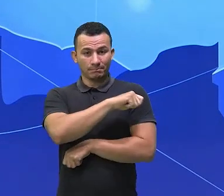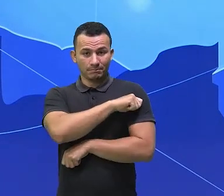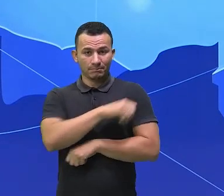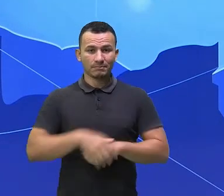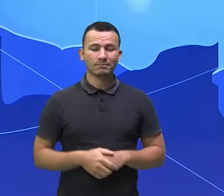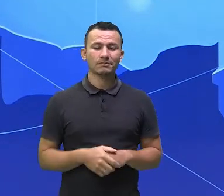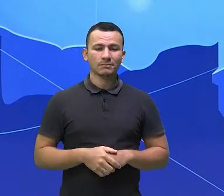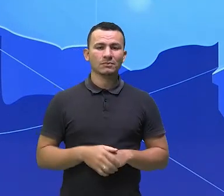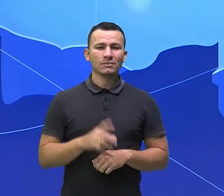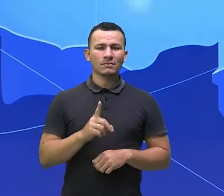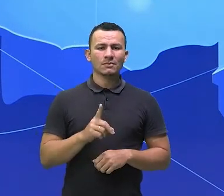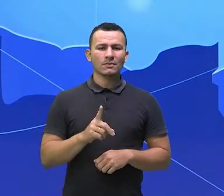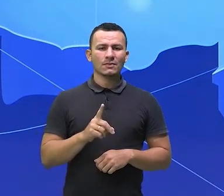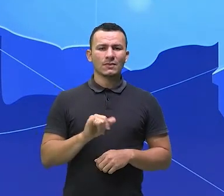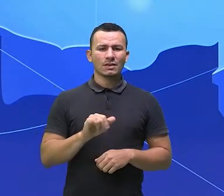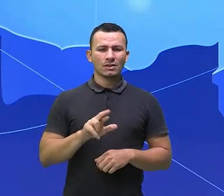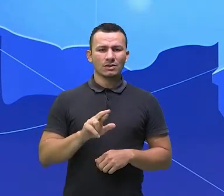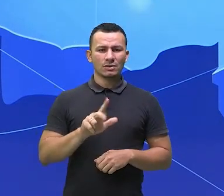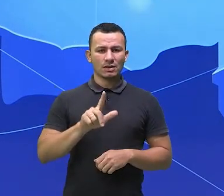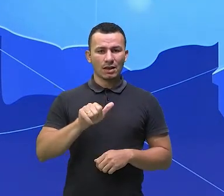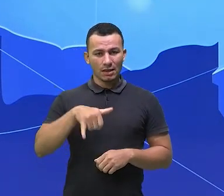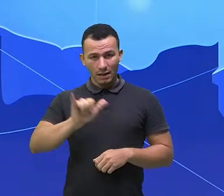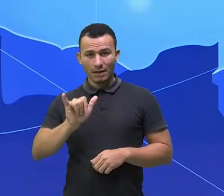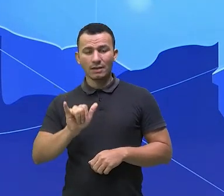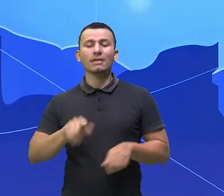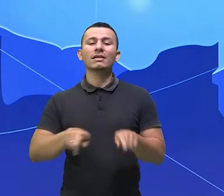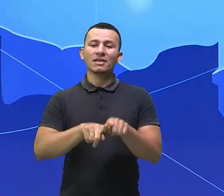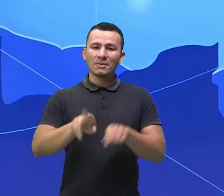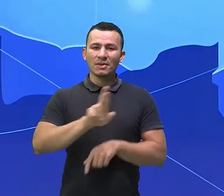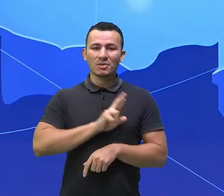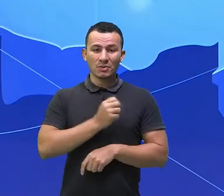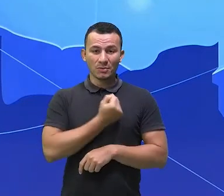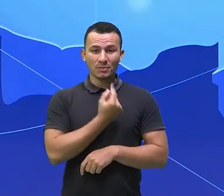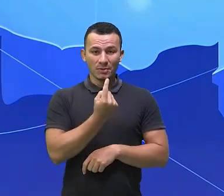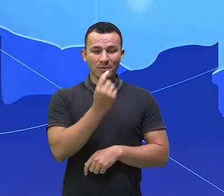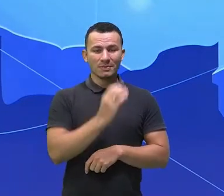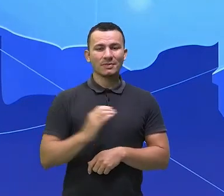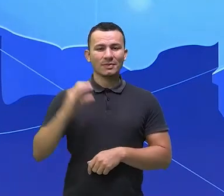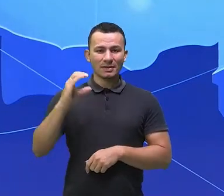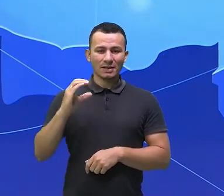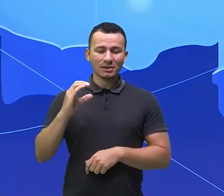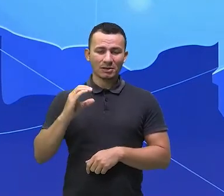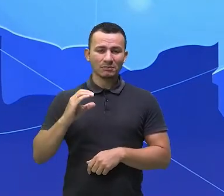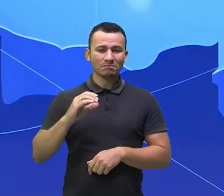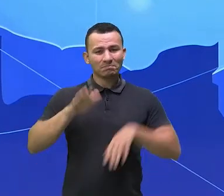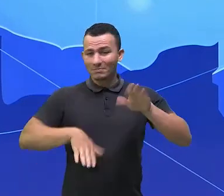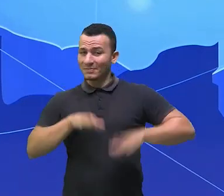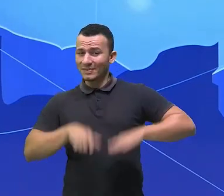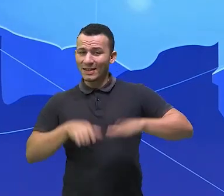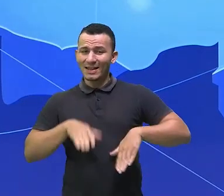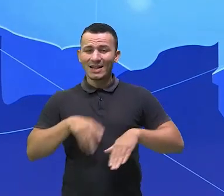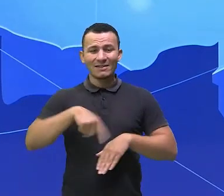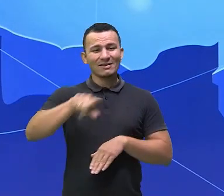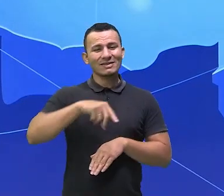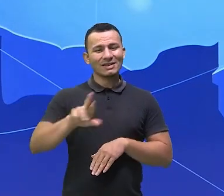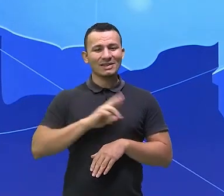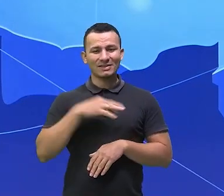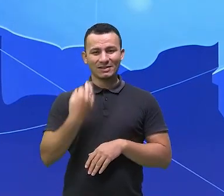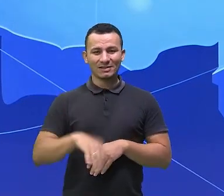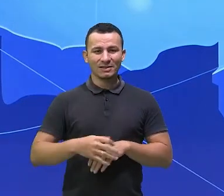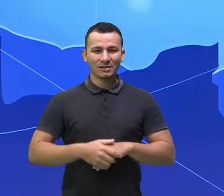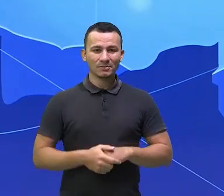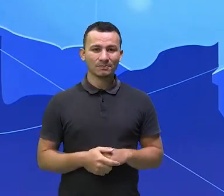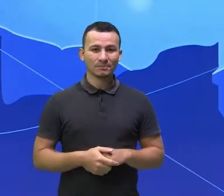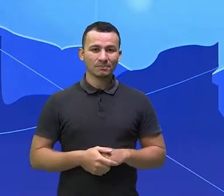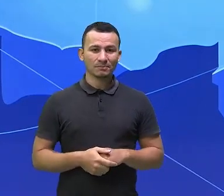O Dirley também está dizendo que é a letra C. Vamos ver se realmente você acertou. Chiara, você